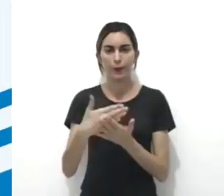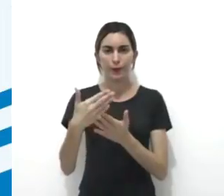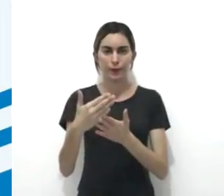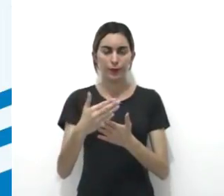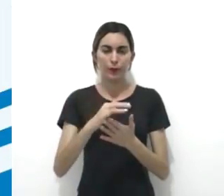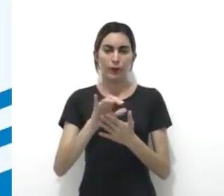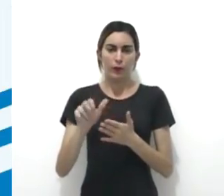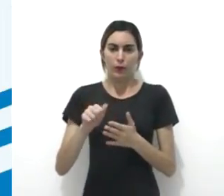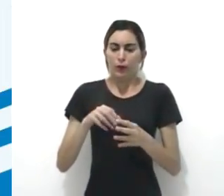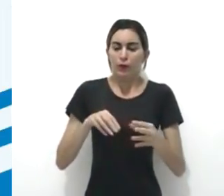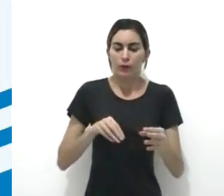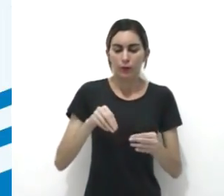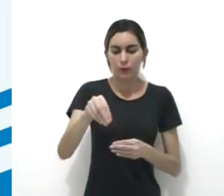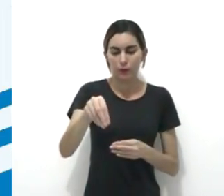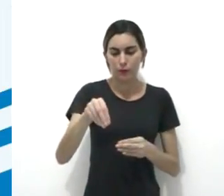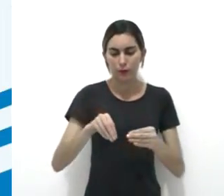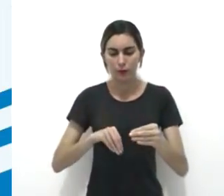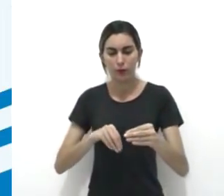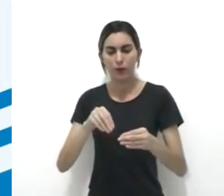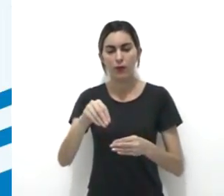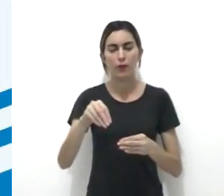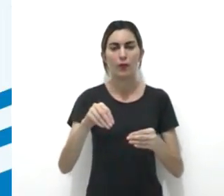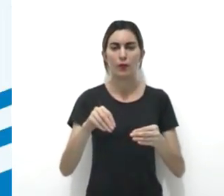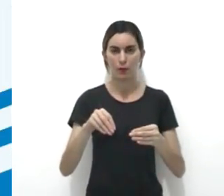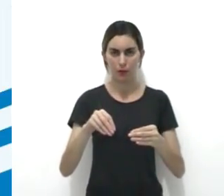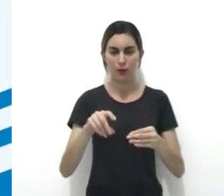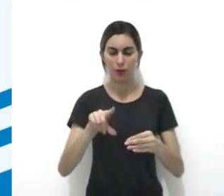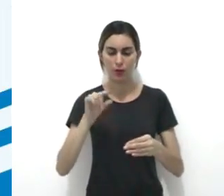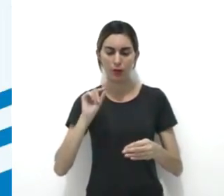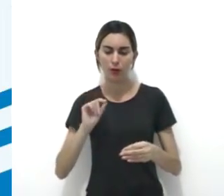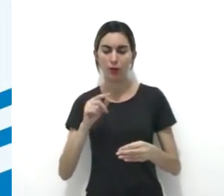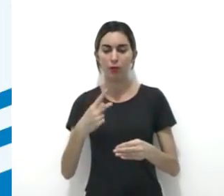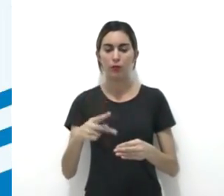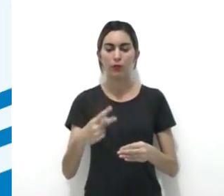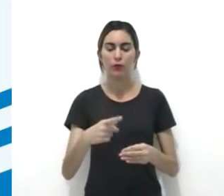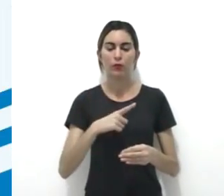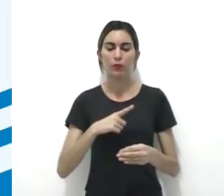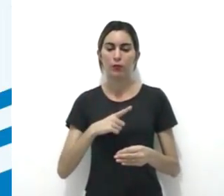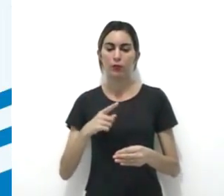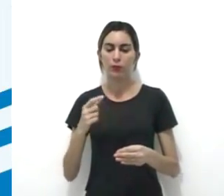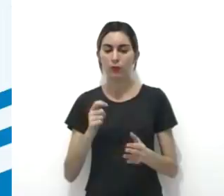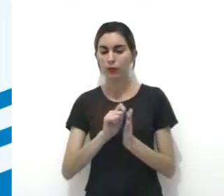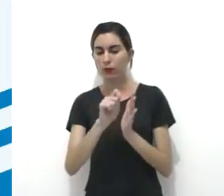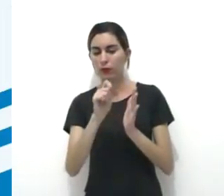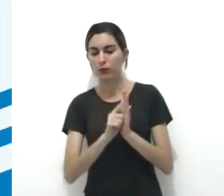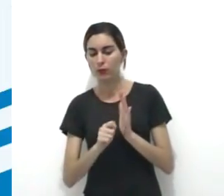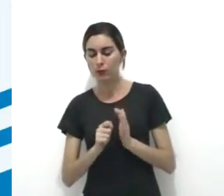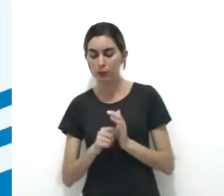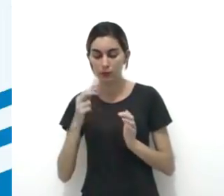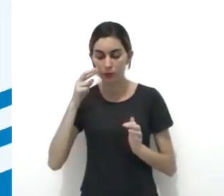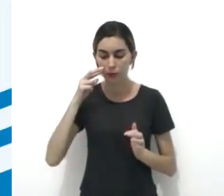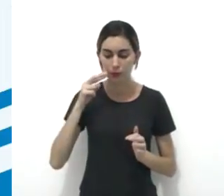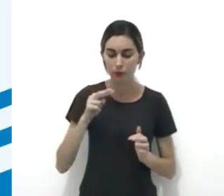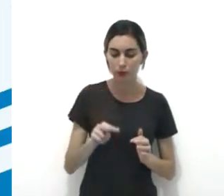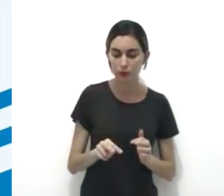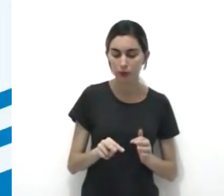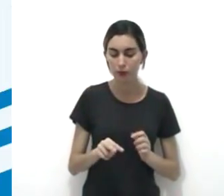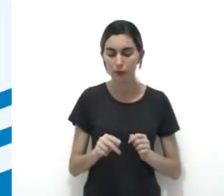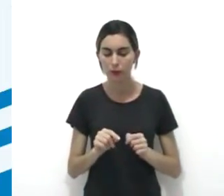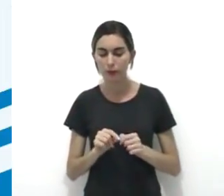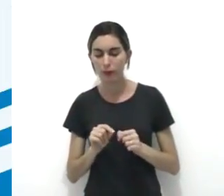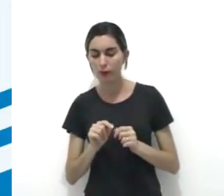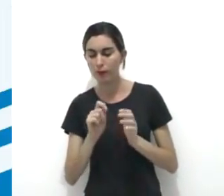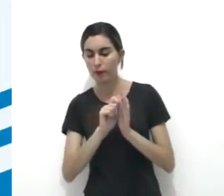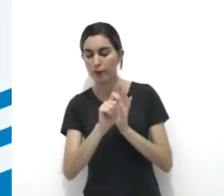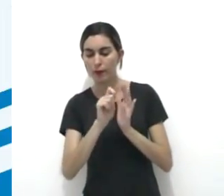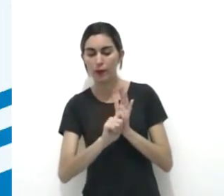que o jogador vai mexer, vai caminhar com a peça escolhida, ele tem que notar. Ele vai